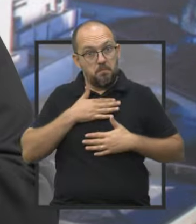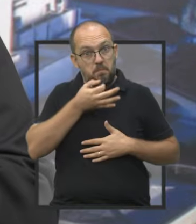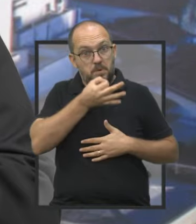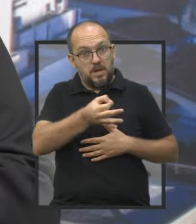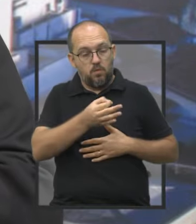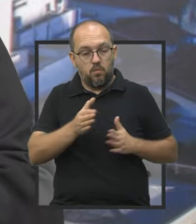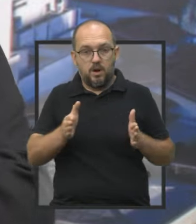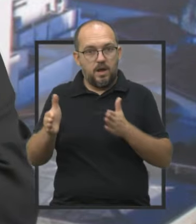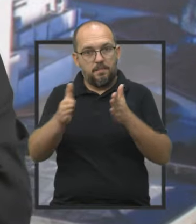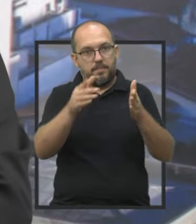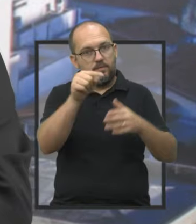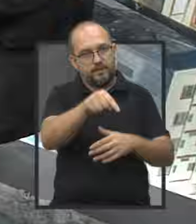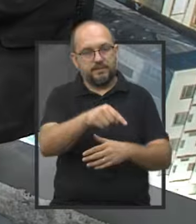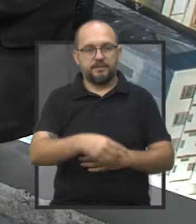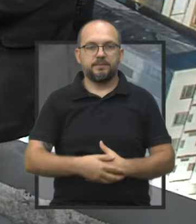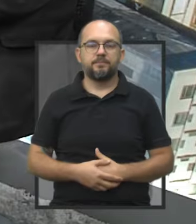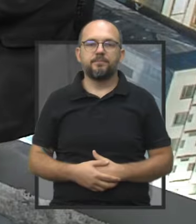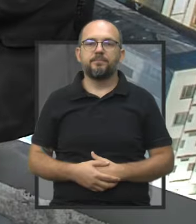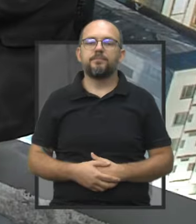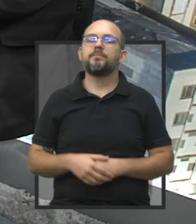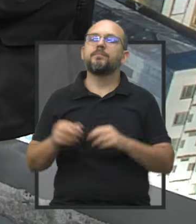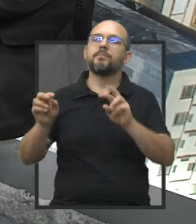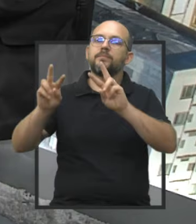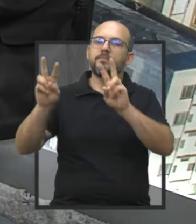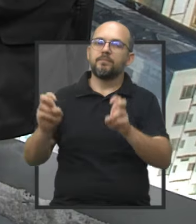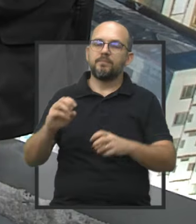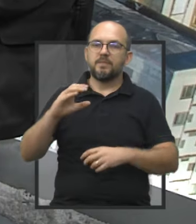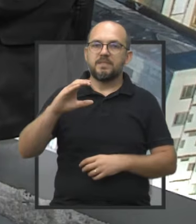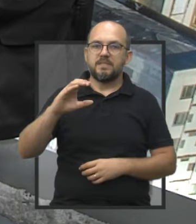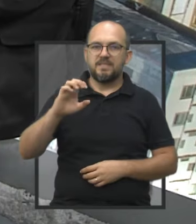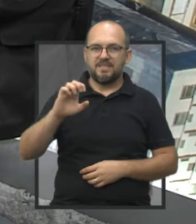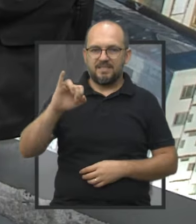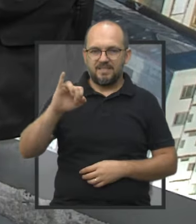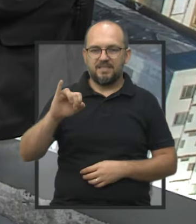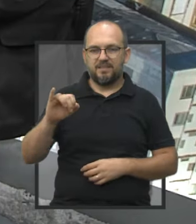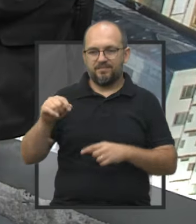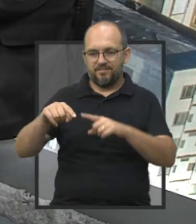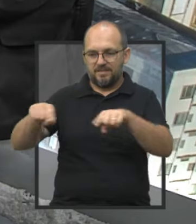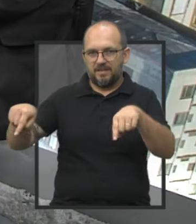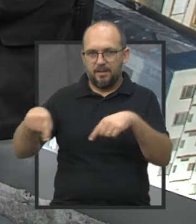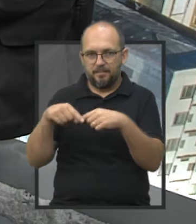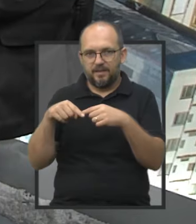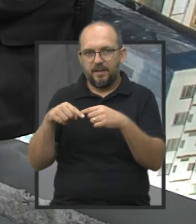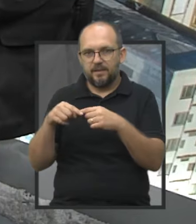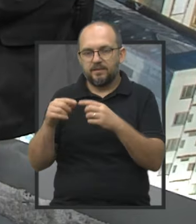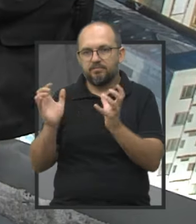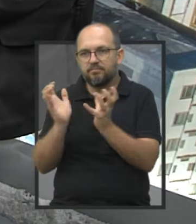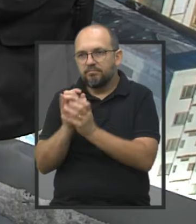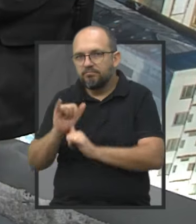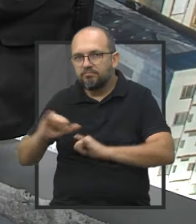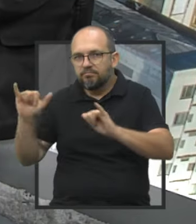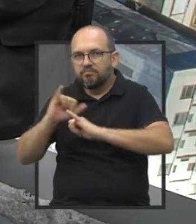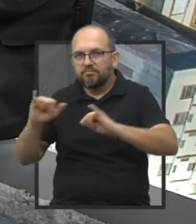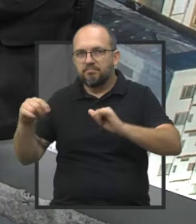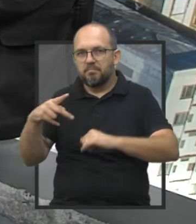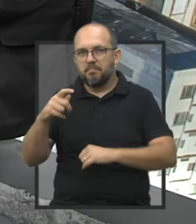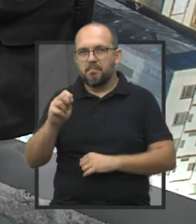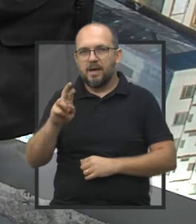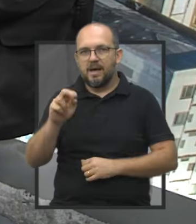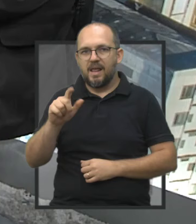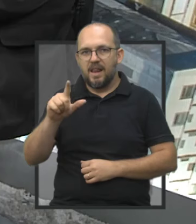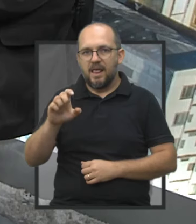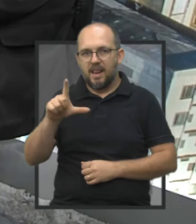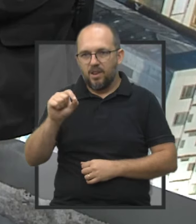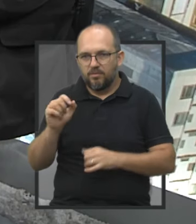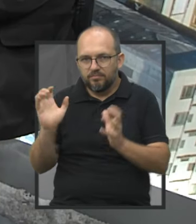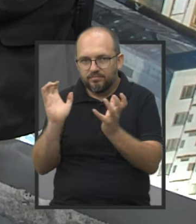o caminho é esse. Quanto à SEI do Gabinete Paralelo, tanto na SEI das contrapartidas como na SEI do gabinete paralelo, o